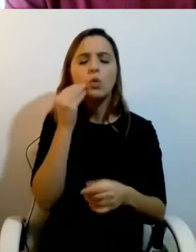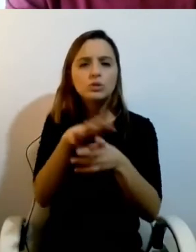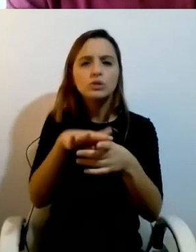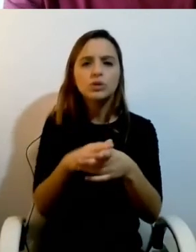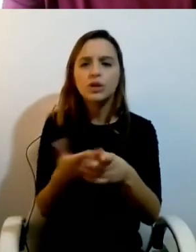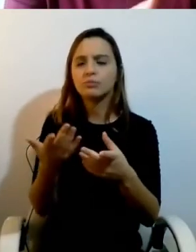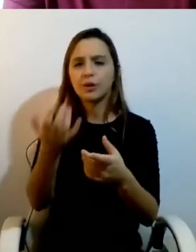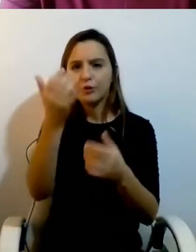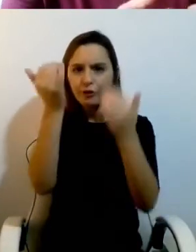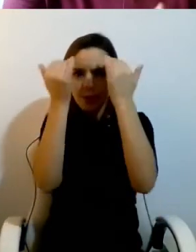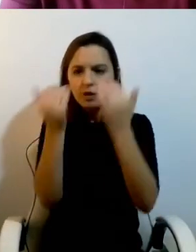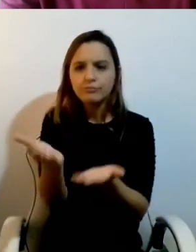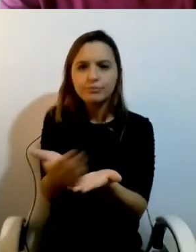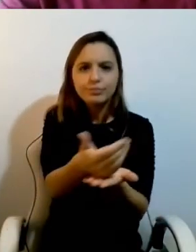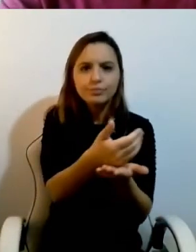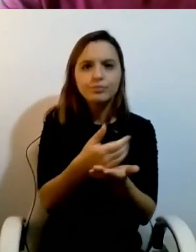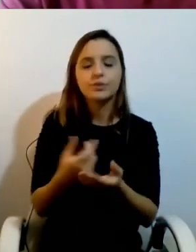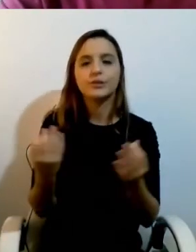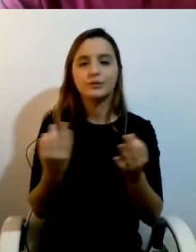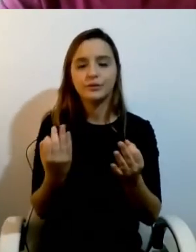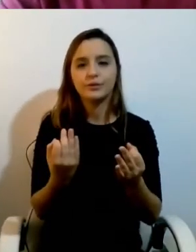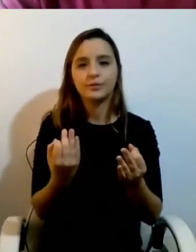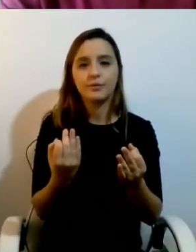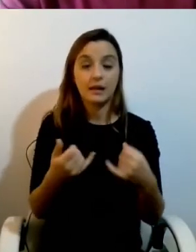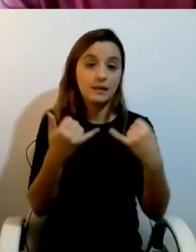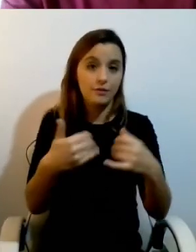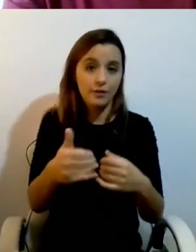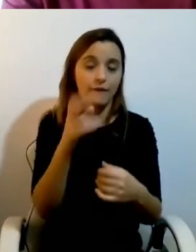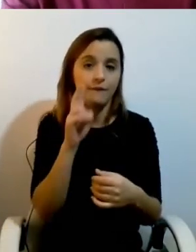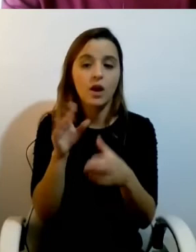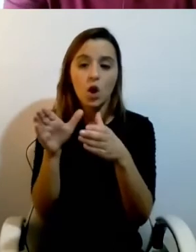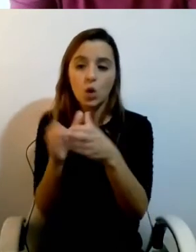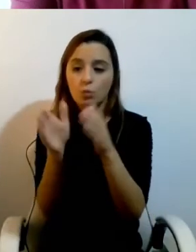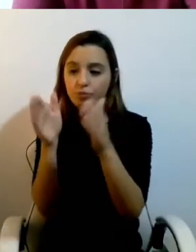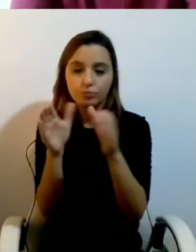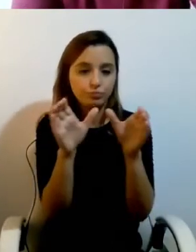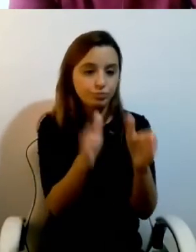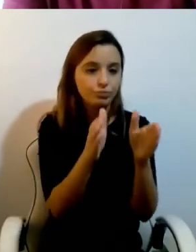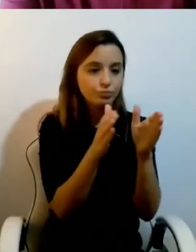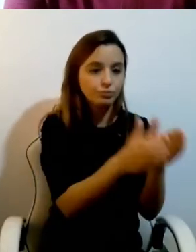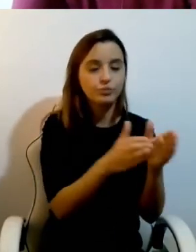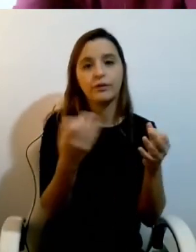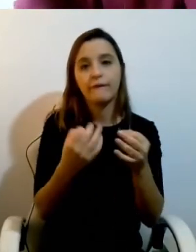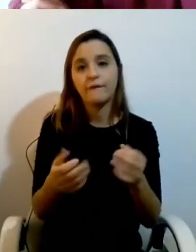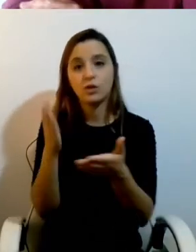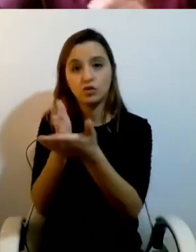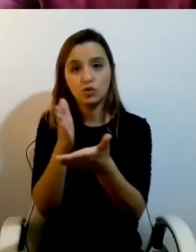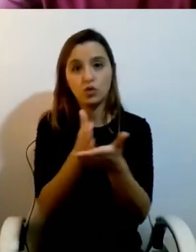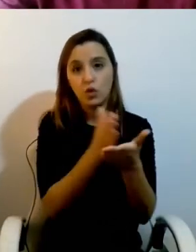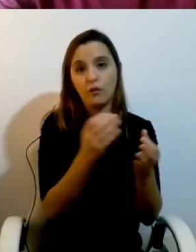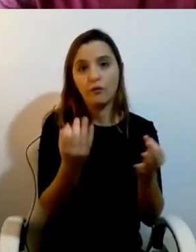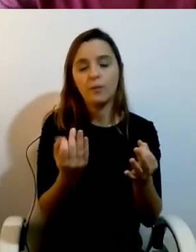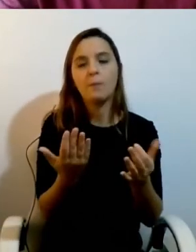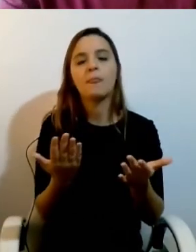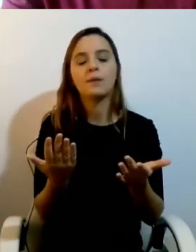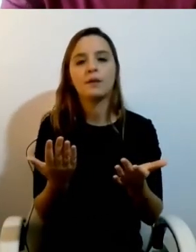primeiro painel, que realizámos grupos focais a nível nacional, com organizações, com ativistas